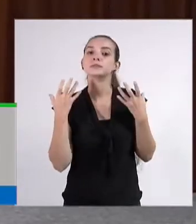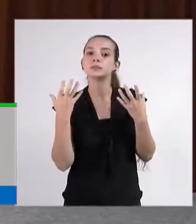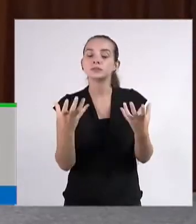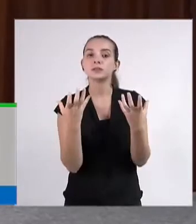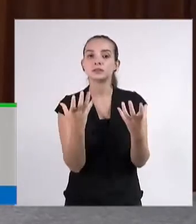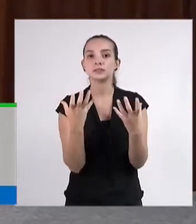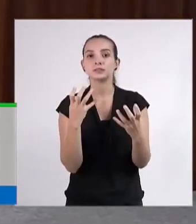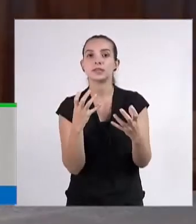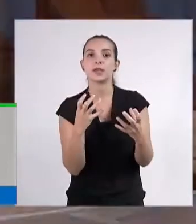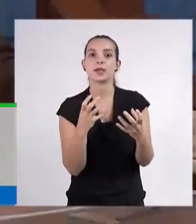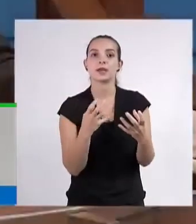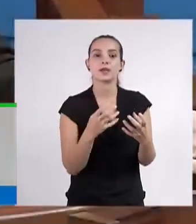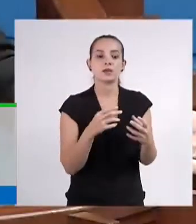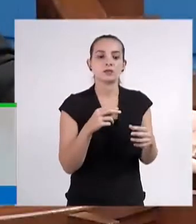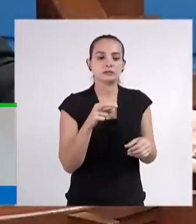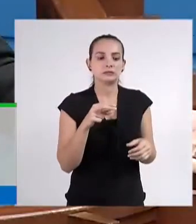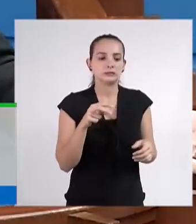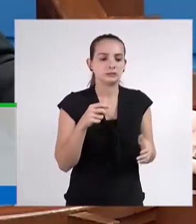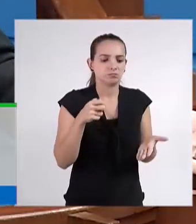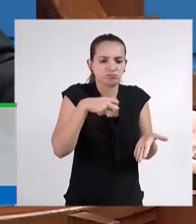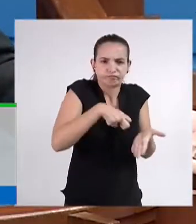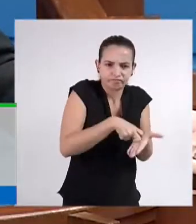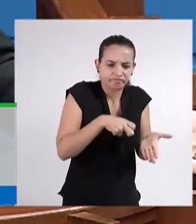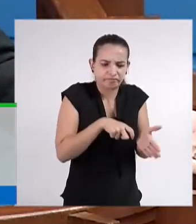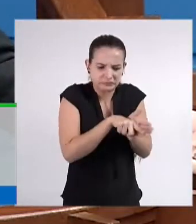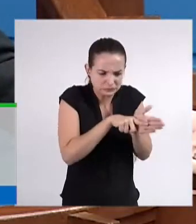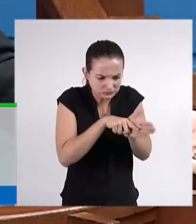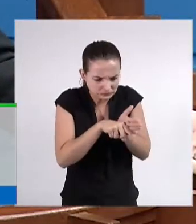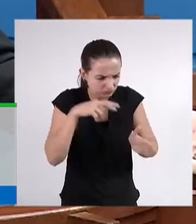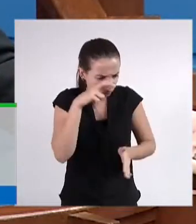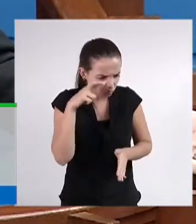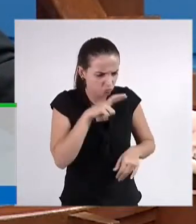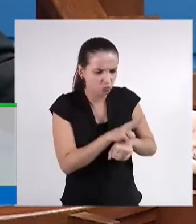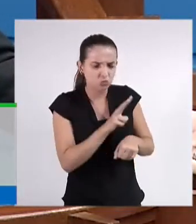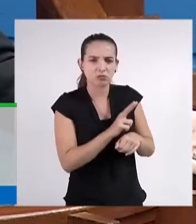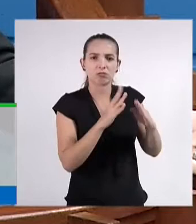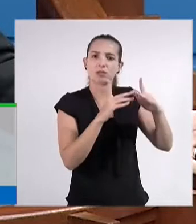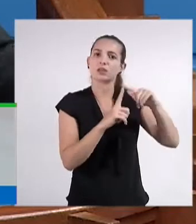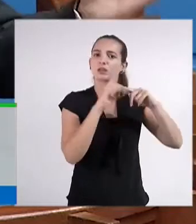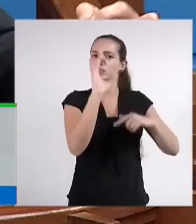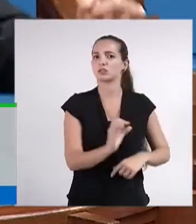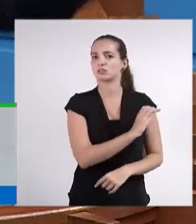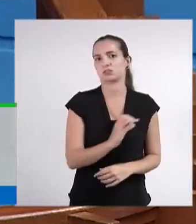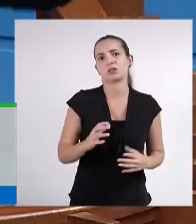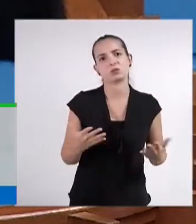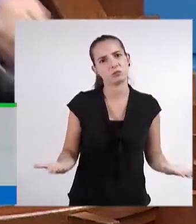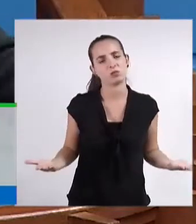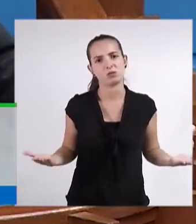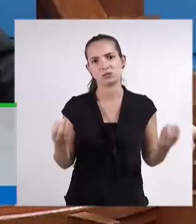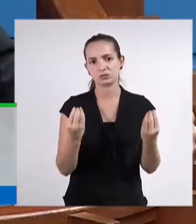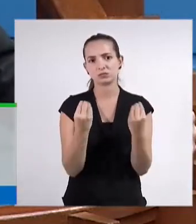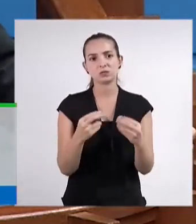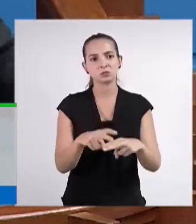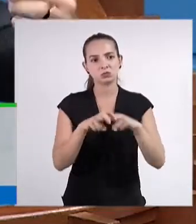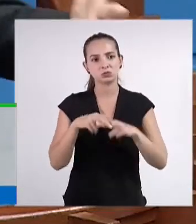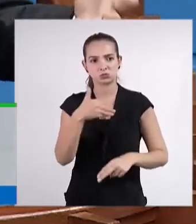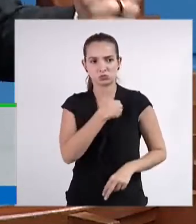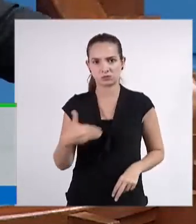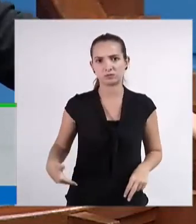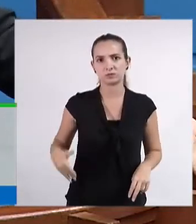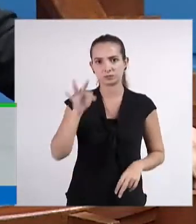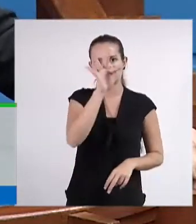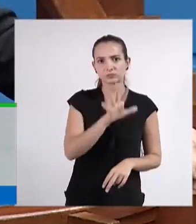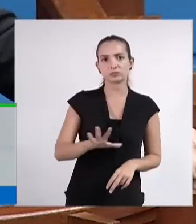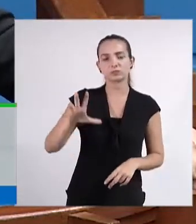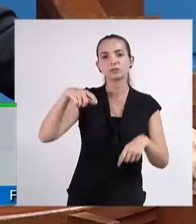eu acho que é um excesso, eu acho que é um crime, aliás, e o governo federal deve pedir desculpas ao Papa Francisco por